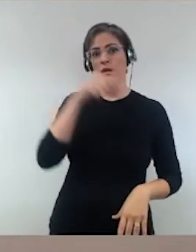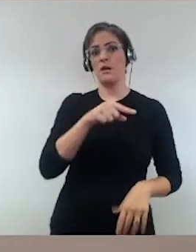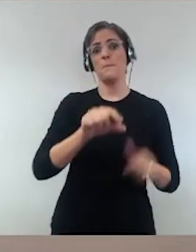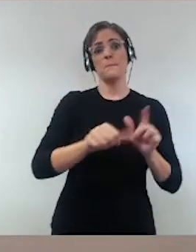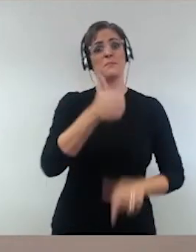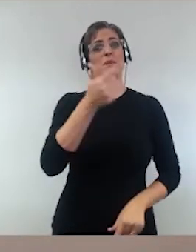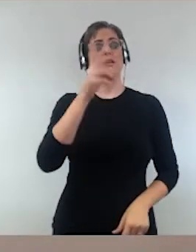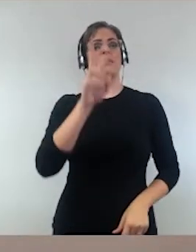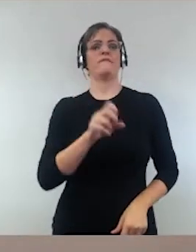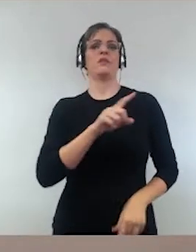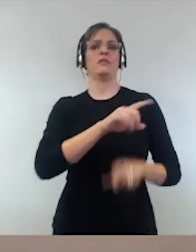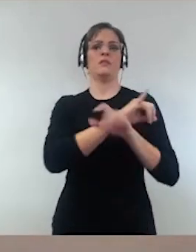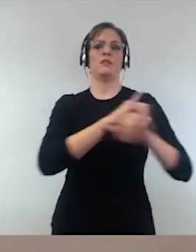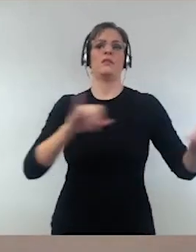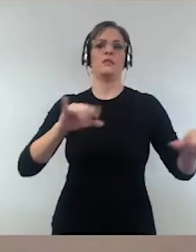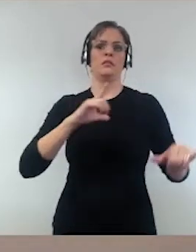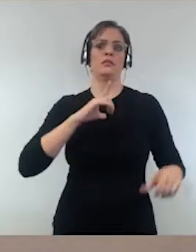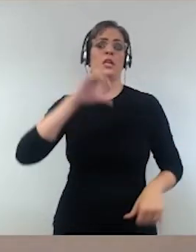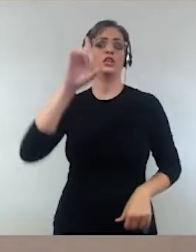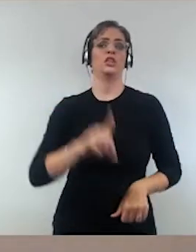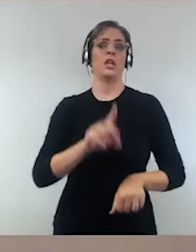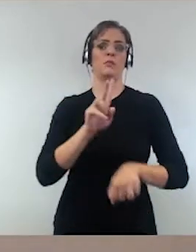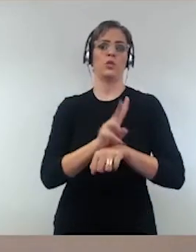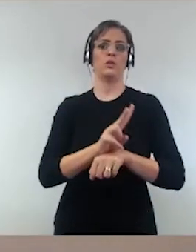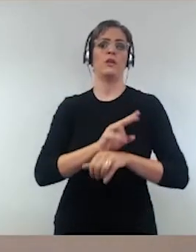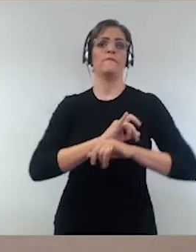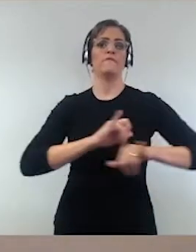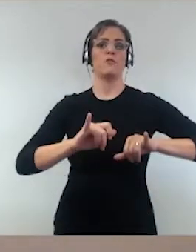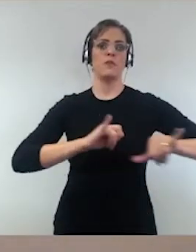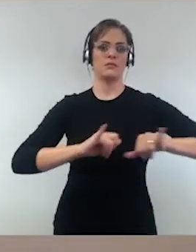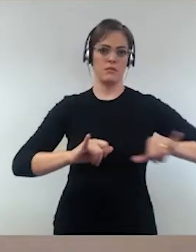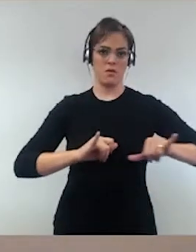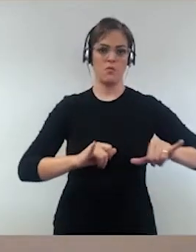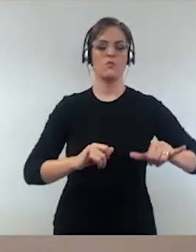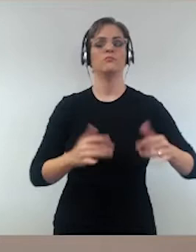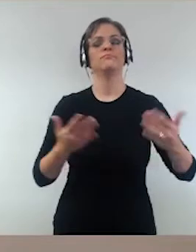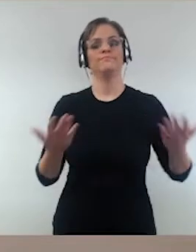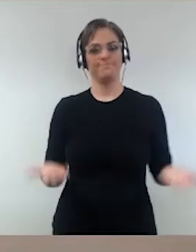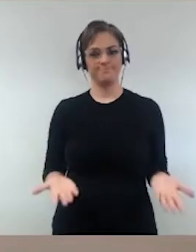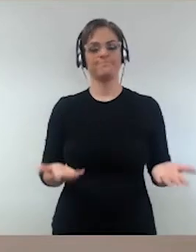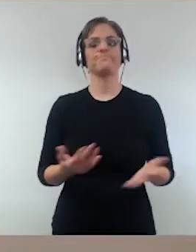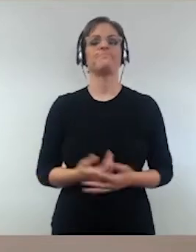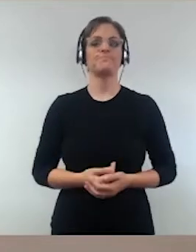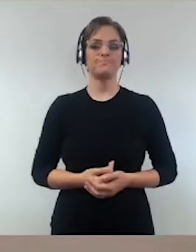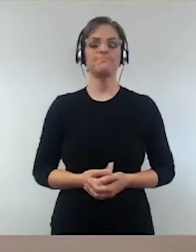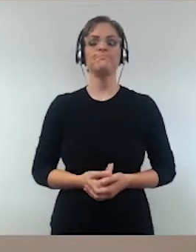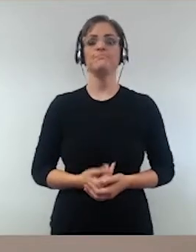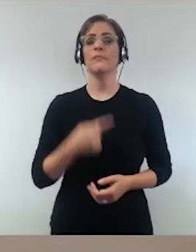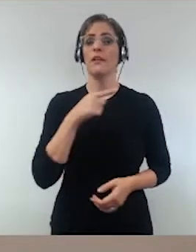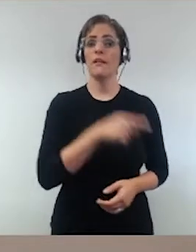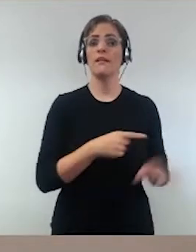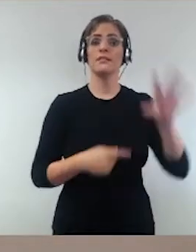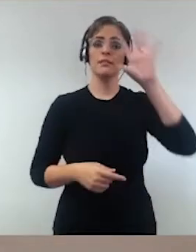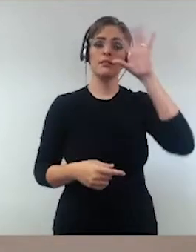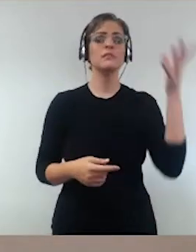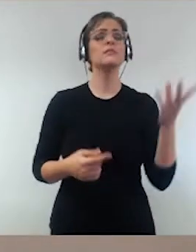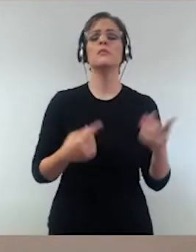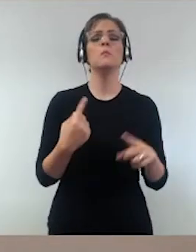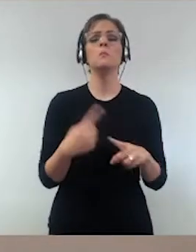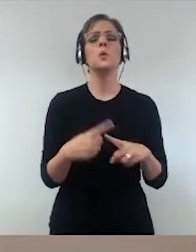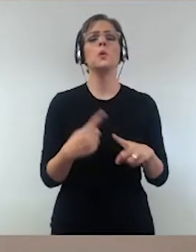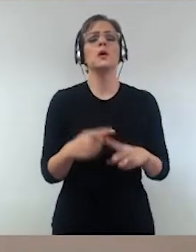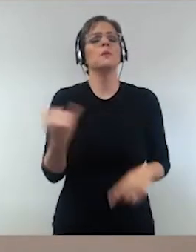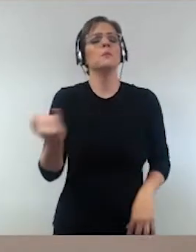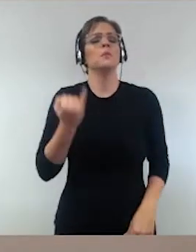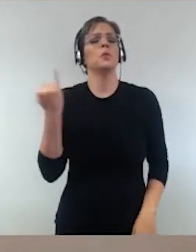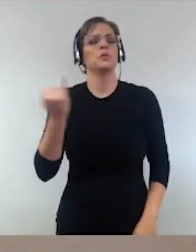a existência de um direito à autodeterminação informativa. E aí, muito rapidamente, o que foi feito nessa decisão e por que ela foi tão